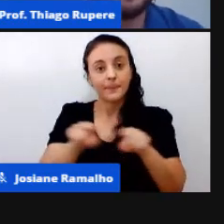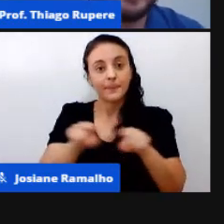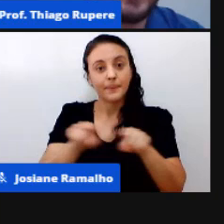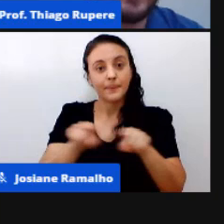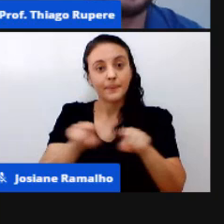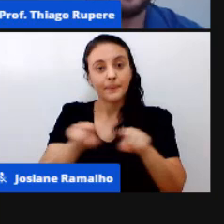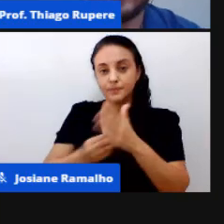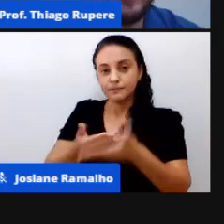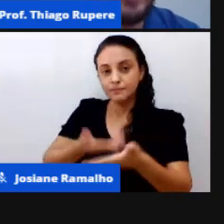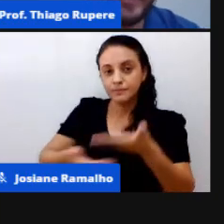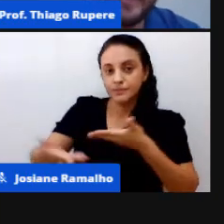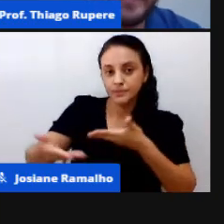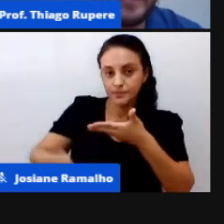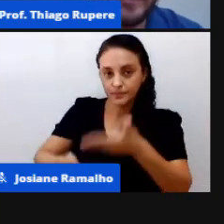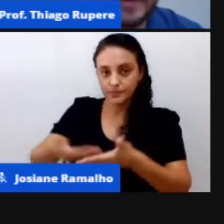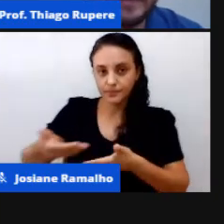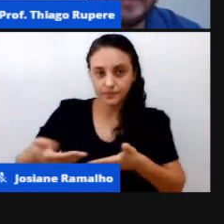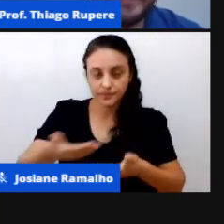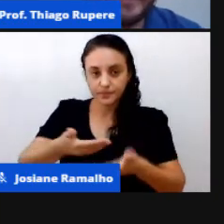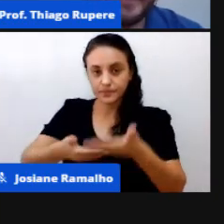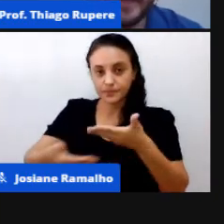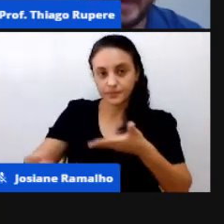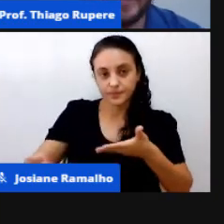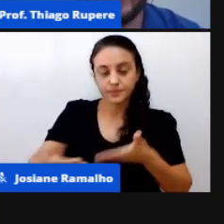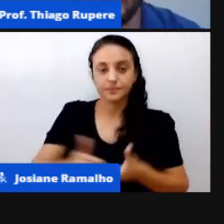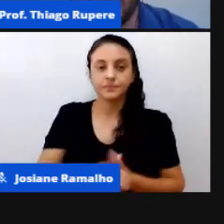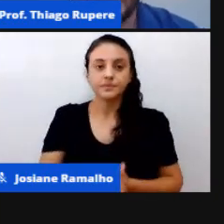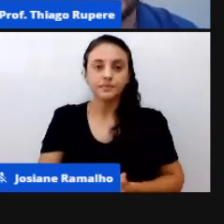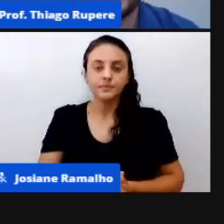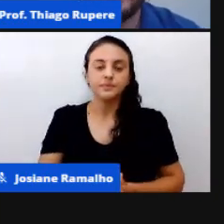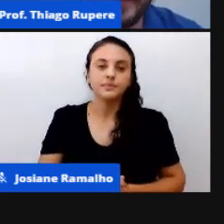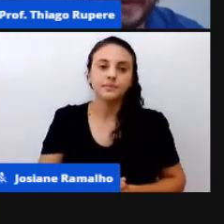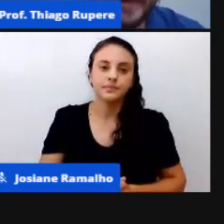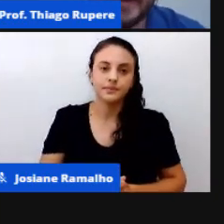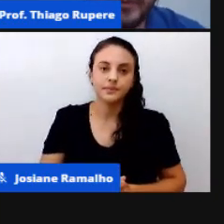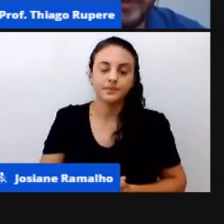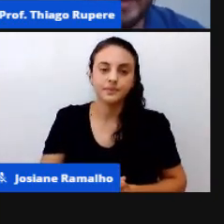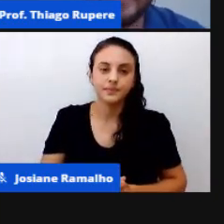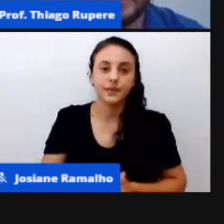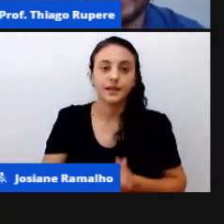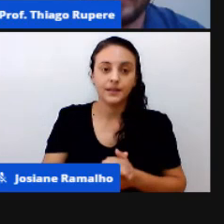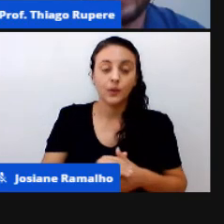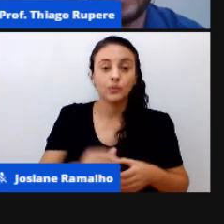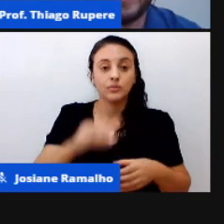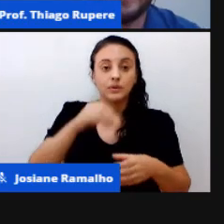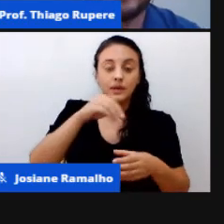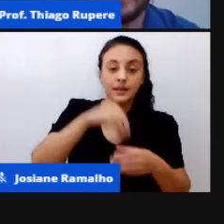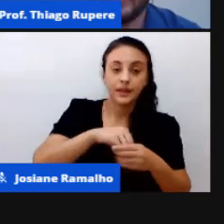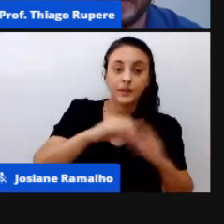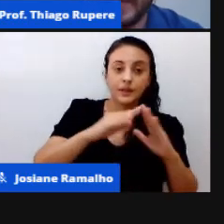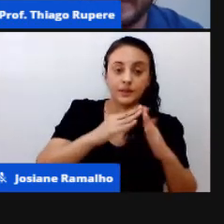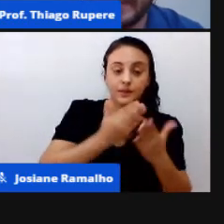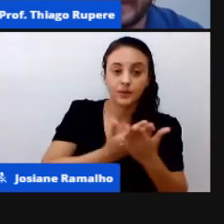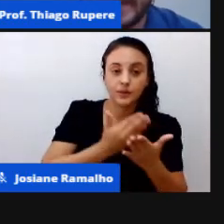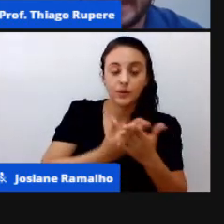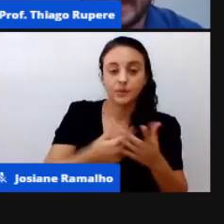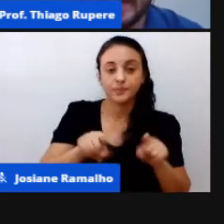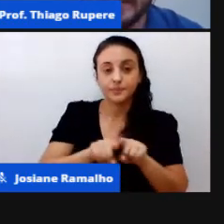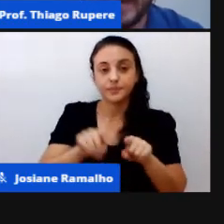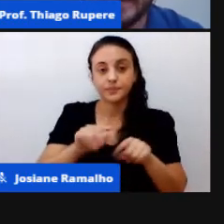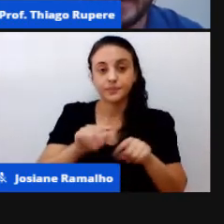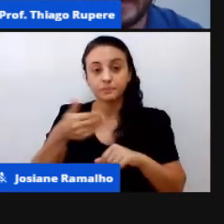certa individualidade, que os alunos não podem se reunir, nem na escola e nem fora dela. Não há essa